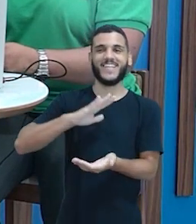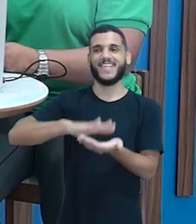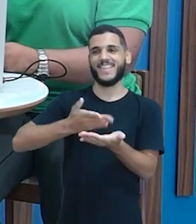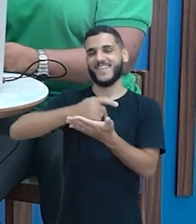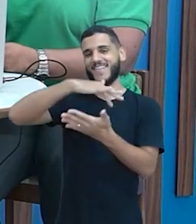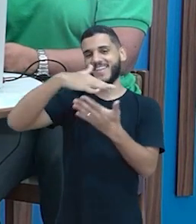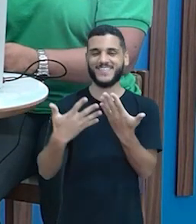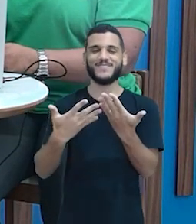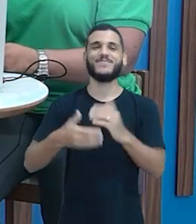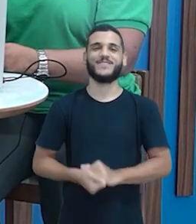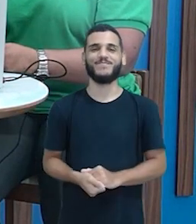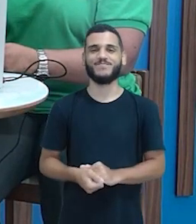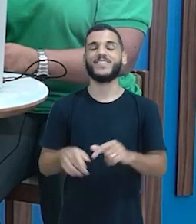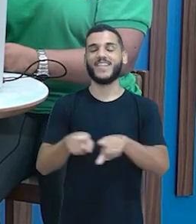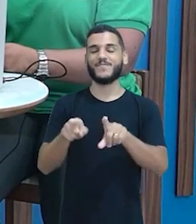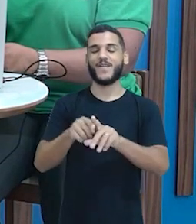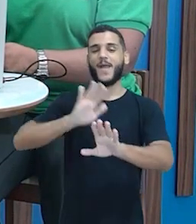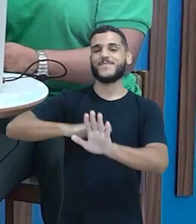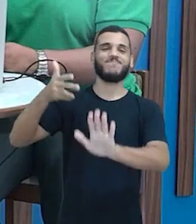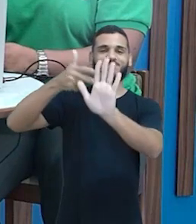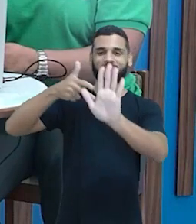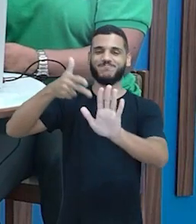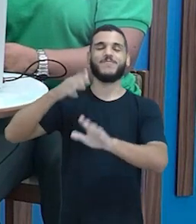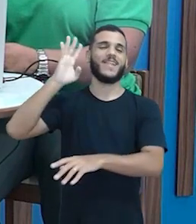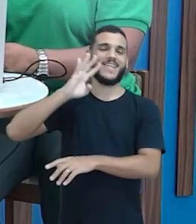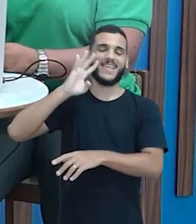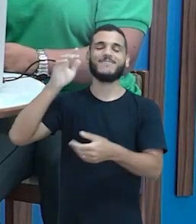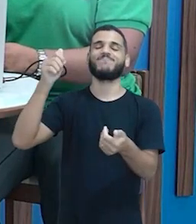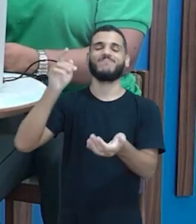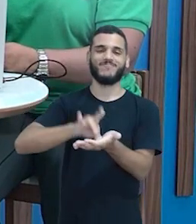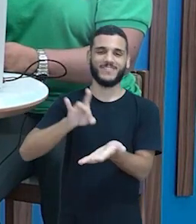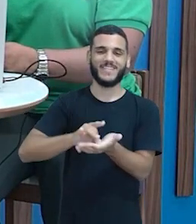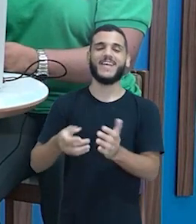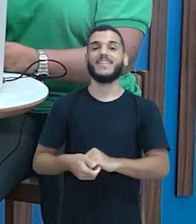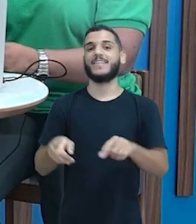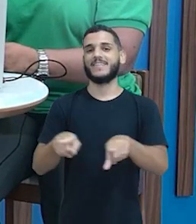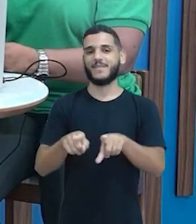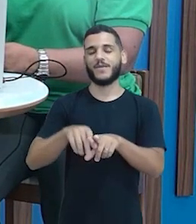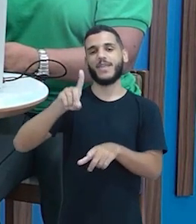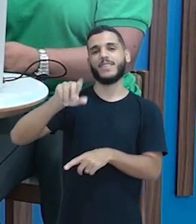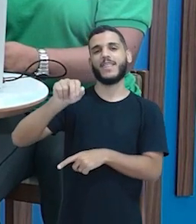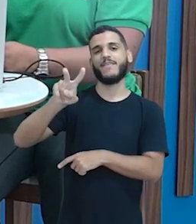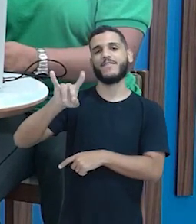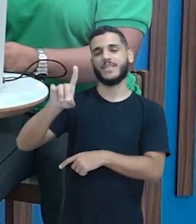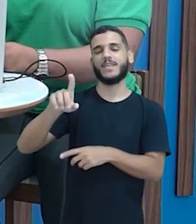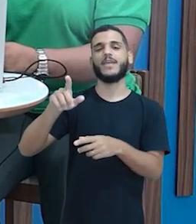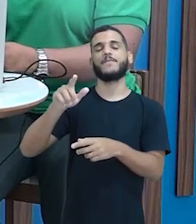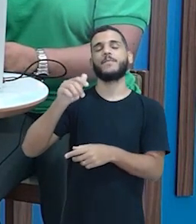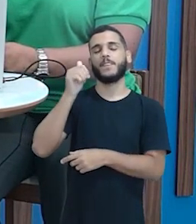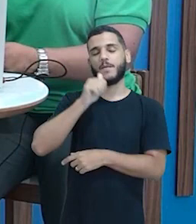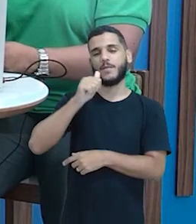show aí né ao nosso produtores que foram show de bola aqui hoje Deivinho ó e a nossa produtora também top das galáxias